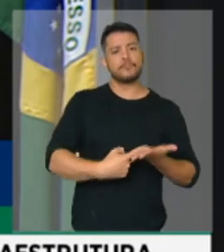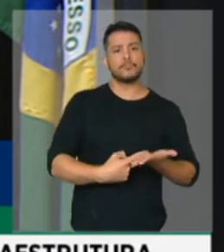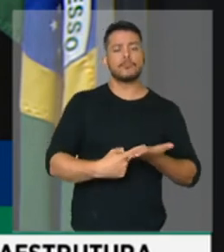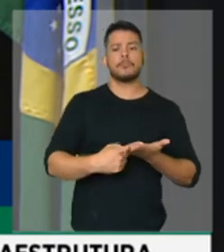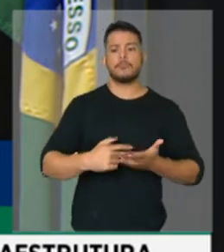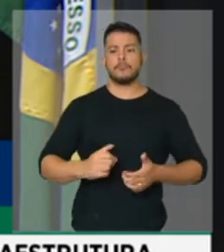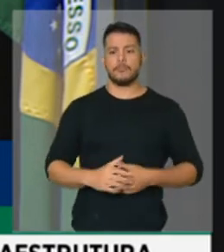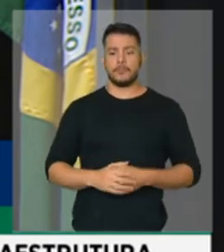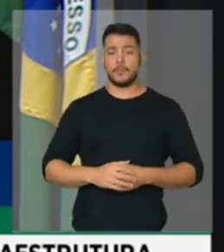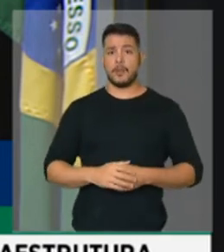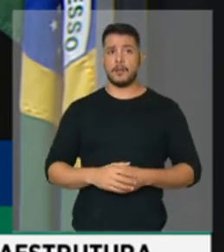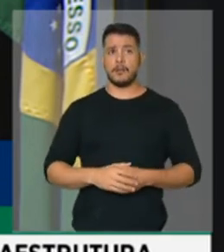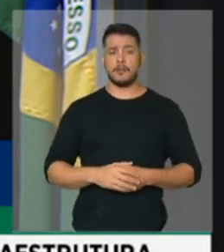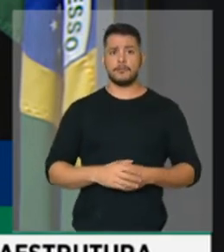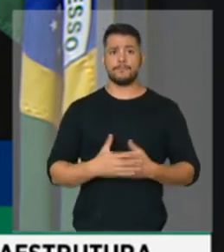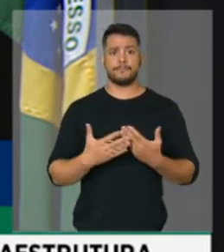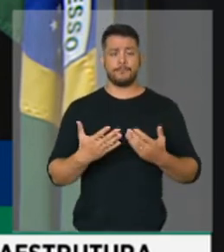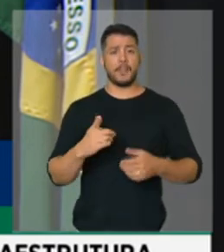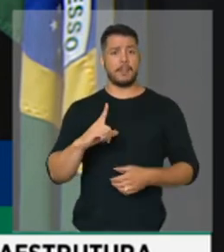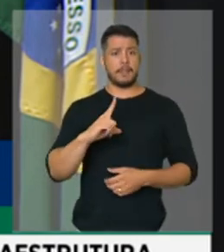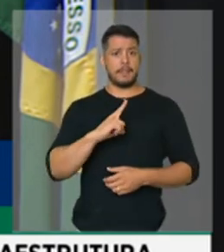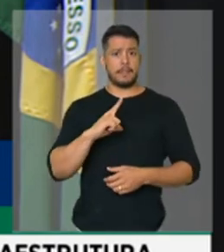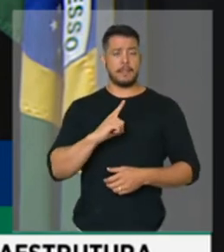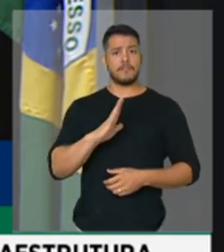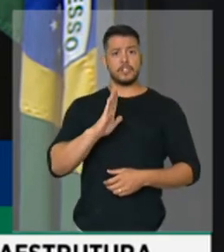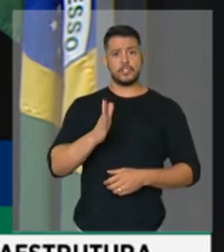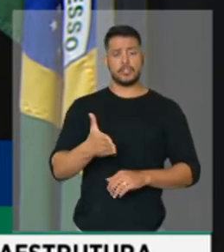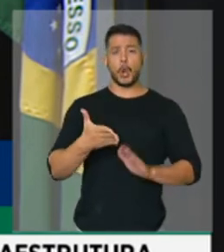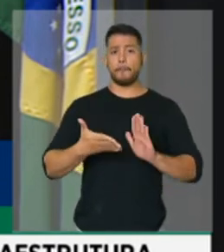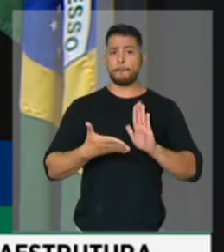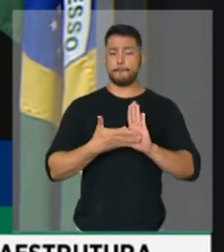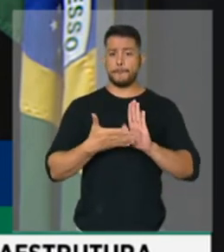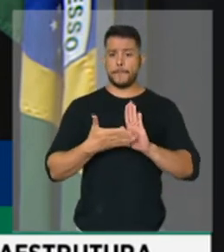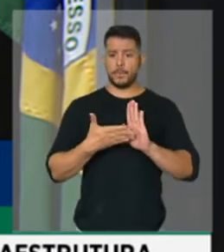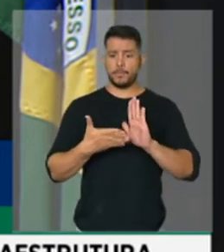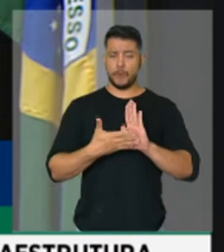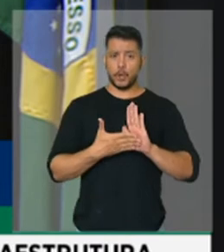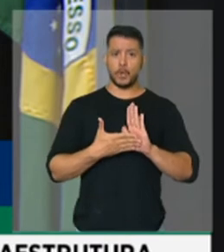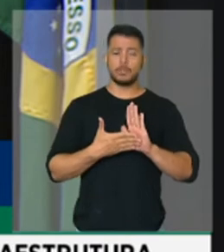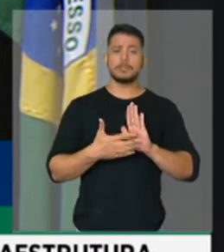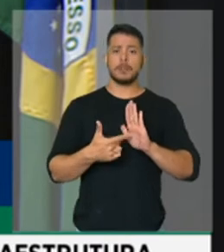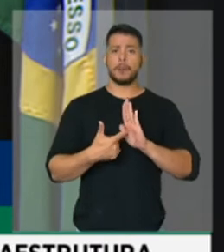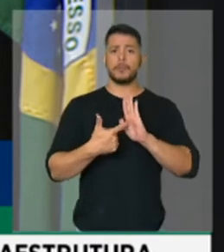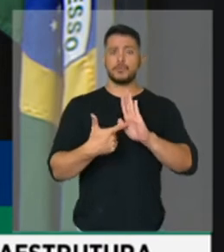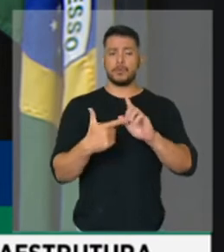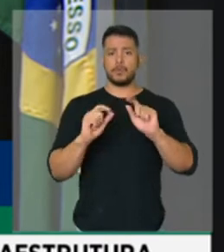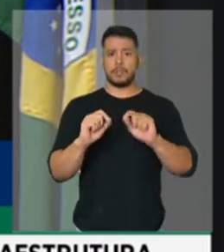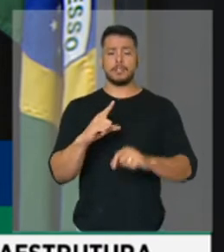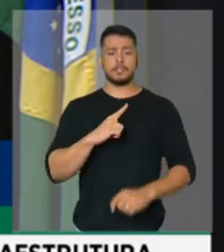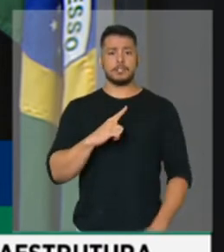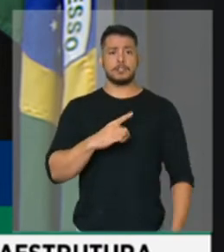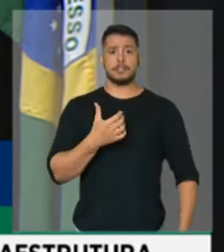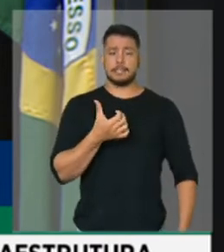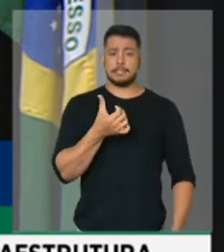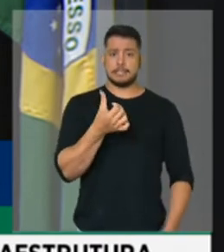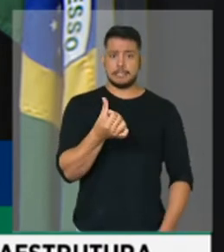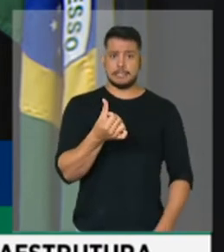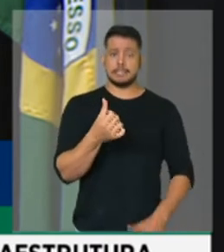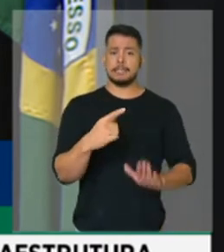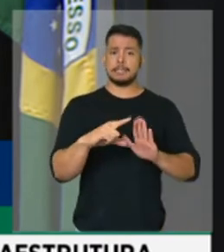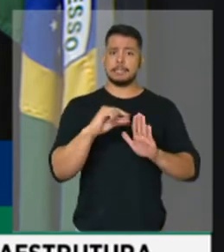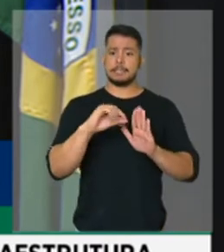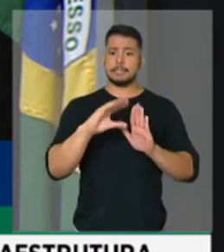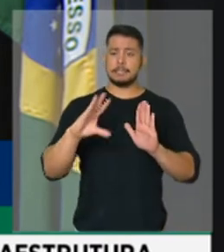Havia uma proposta apresentada, as 6 emendas originais foram apresentadas